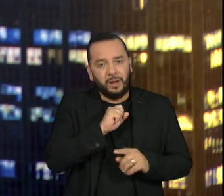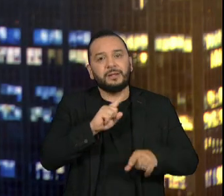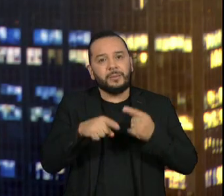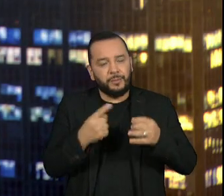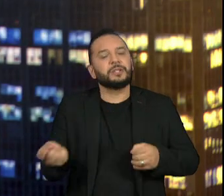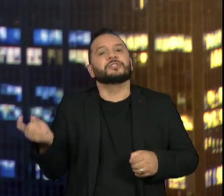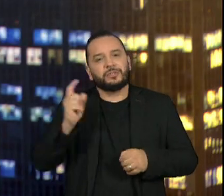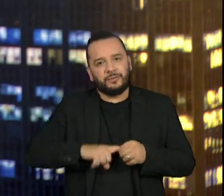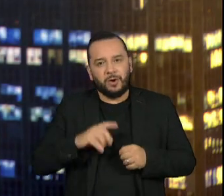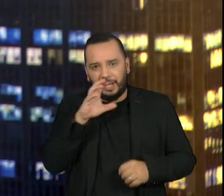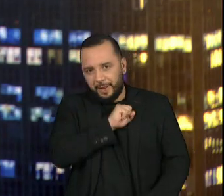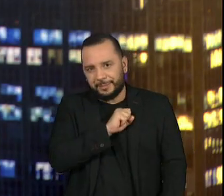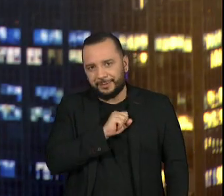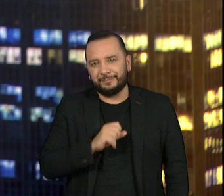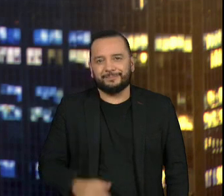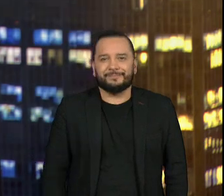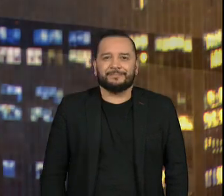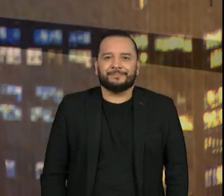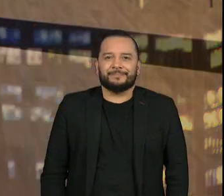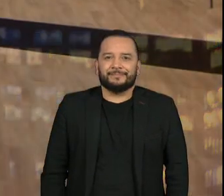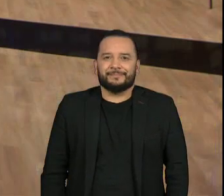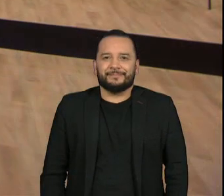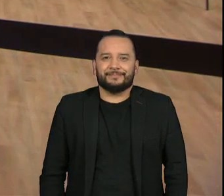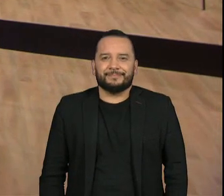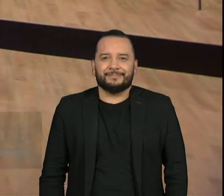conversa rápida e a gente volta já.